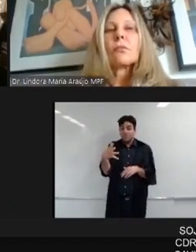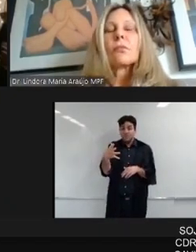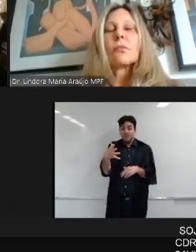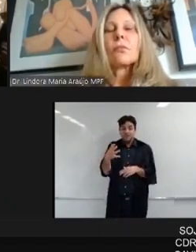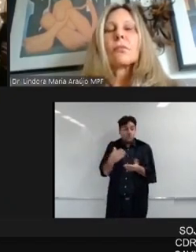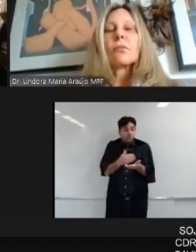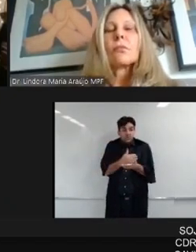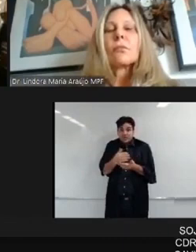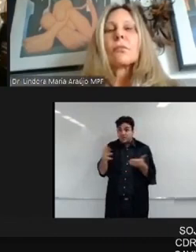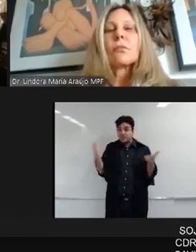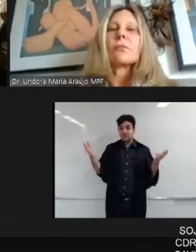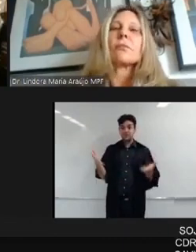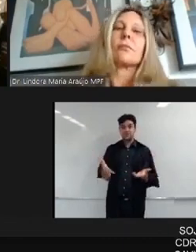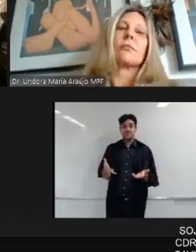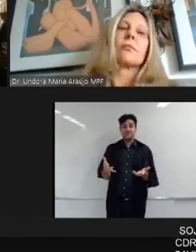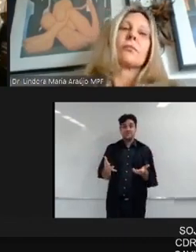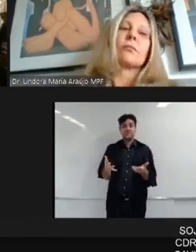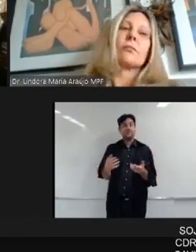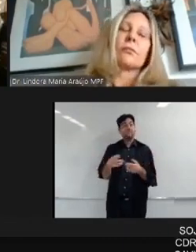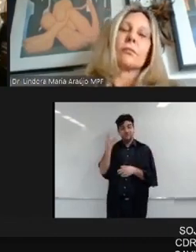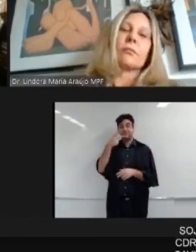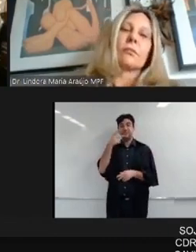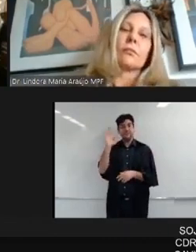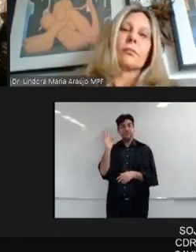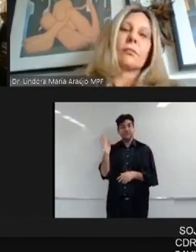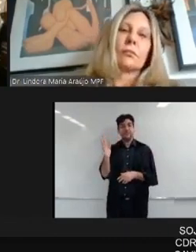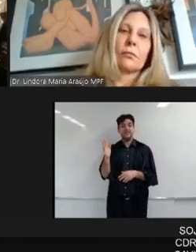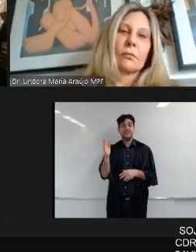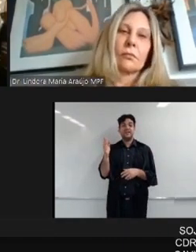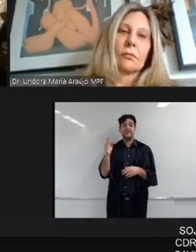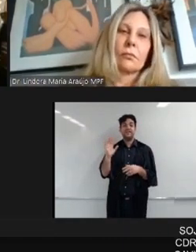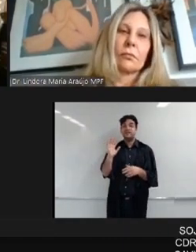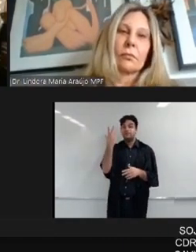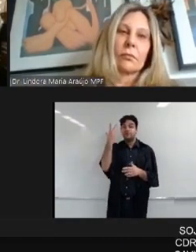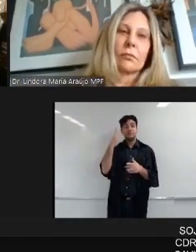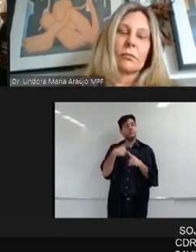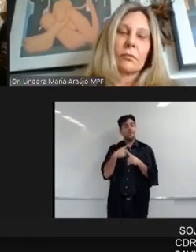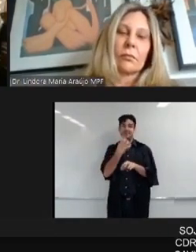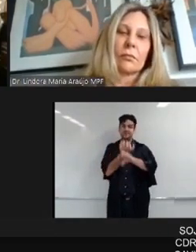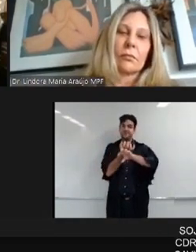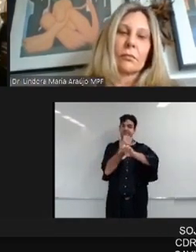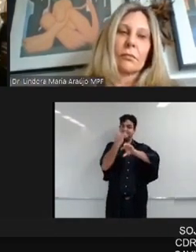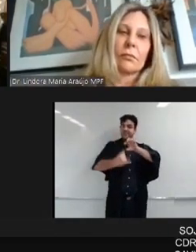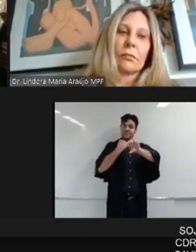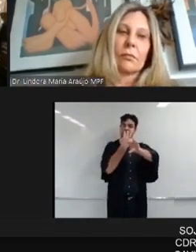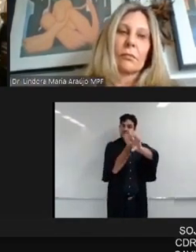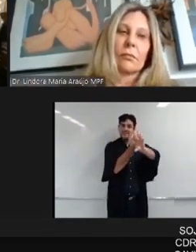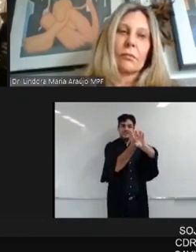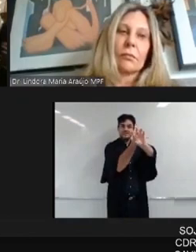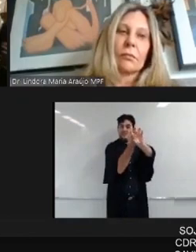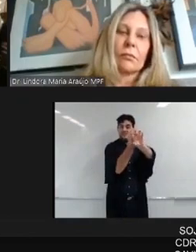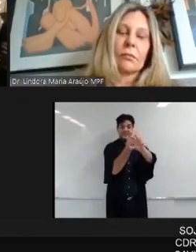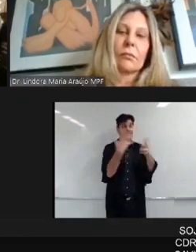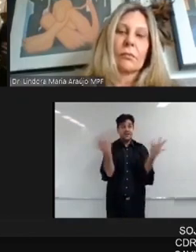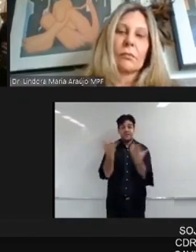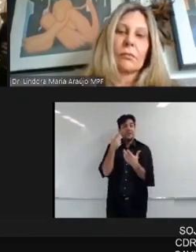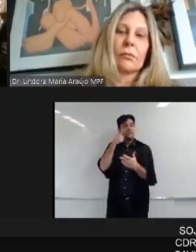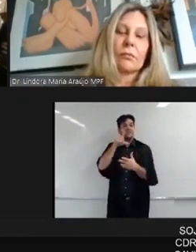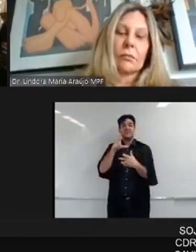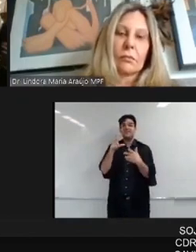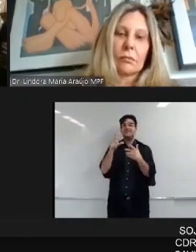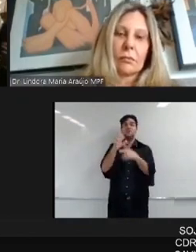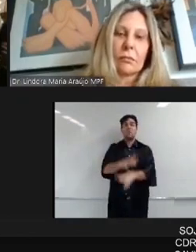que vossa excelência além de acontecer por vídeo conferência agora alcança